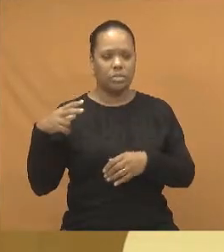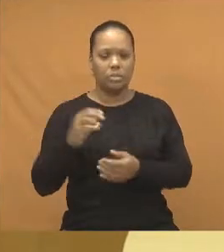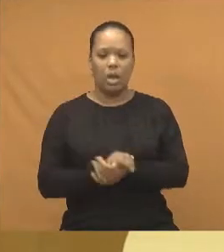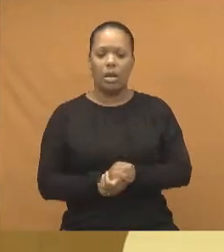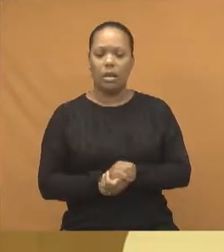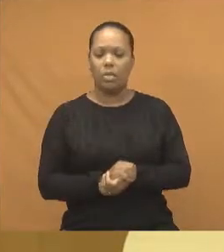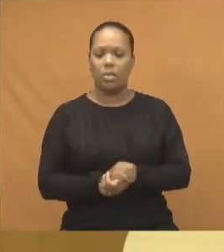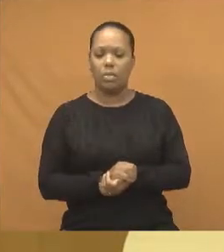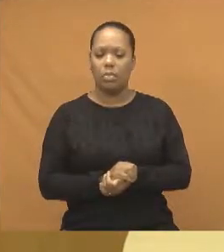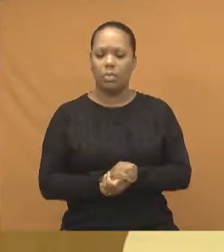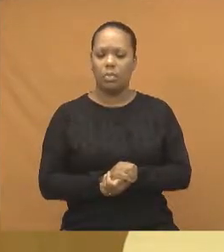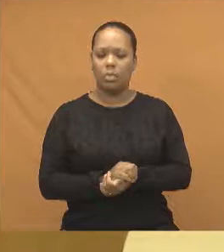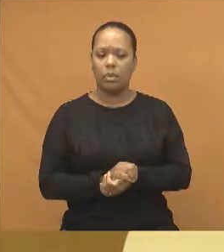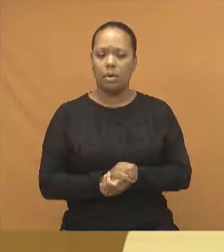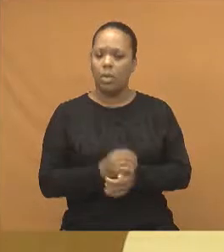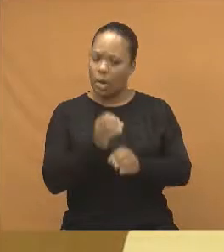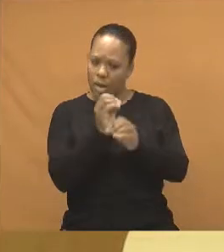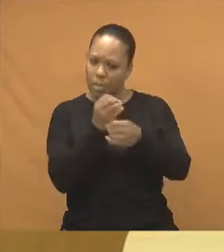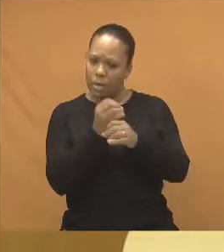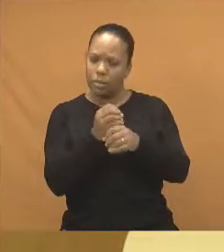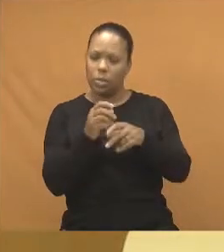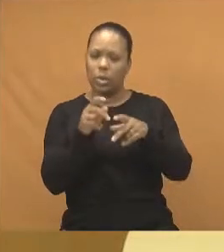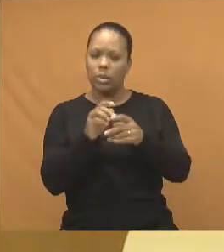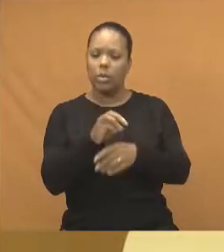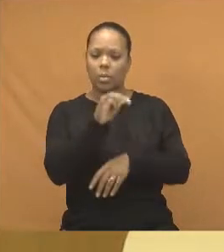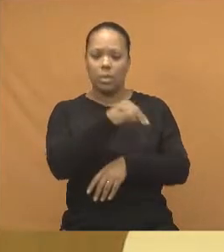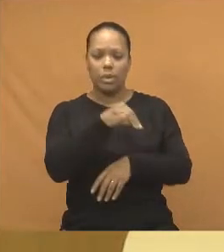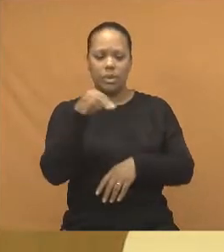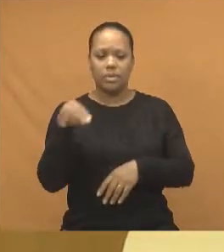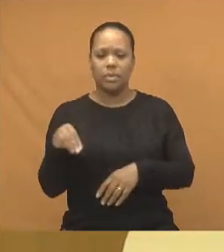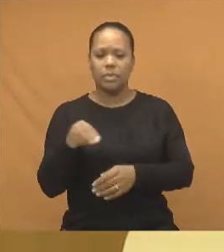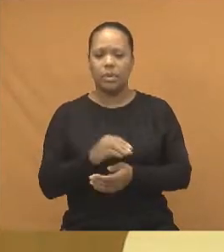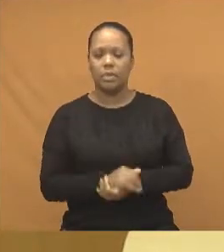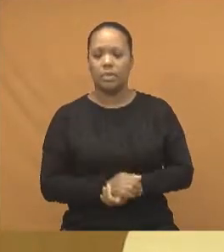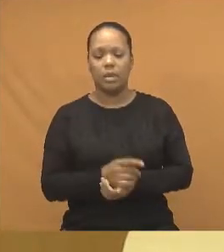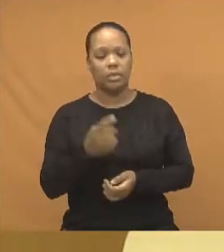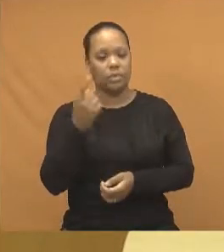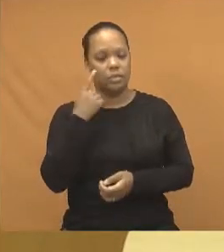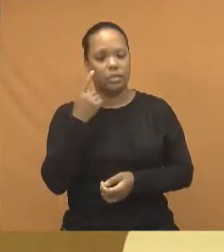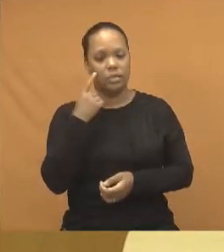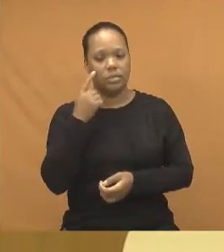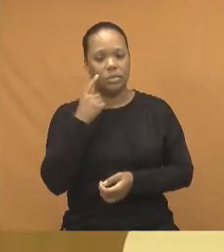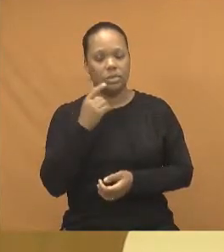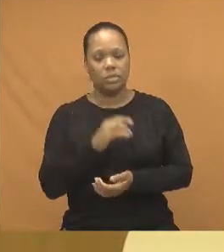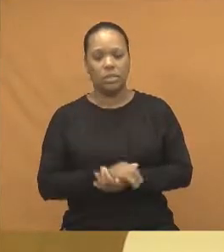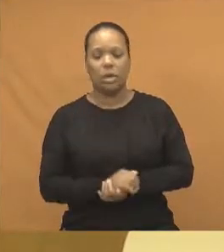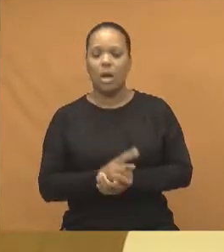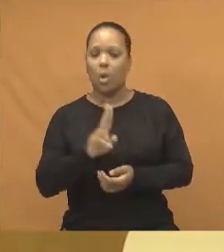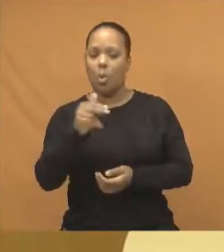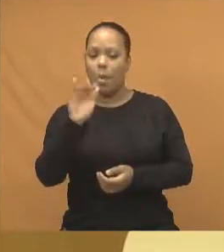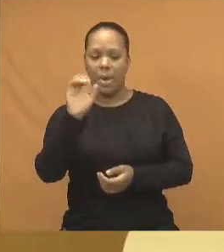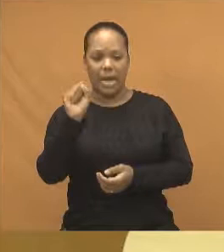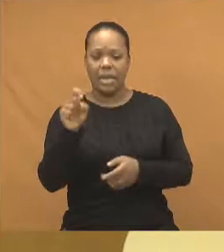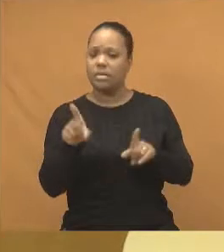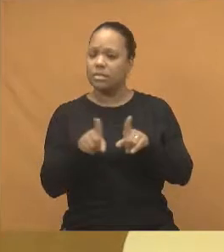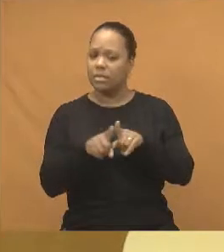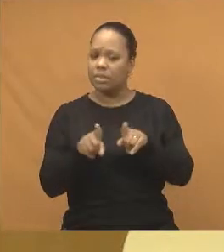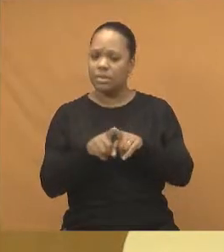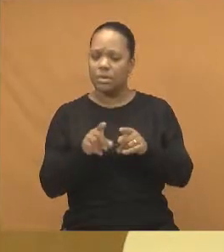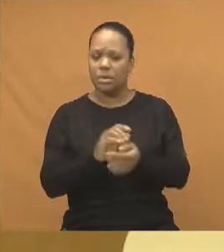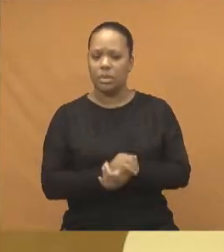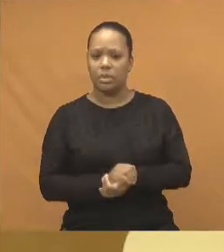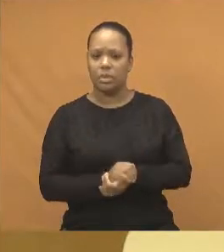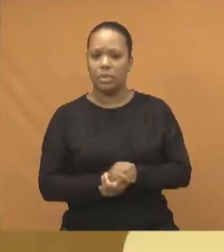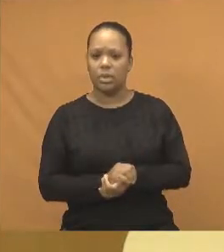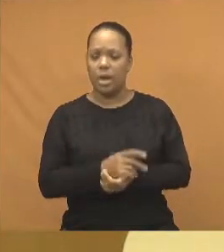laboratório municipal, além do que também a gente vê também essa mesma sensibilidade nas unidades básicas de saúde. O